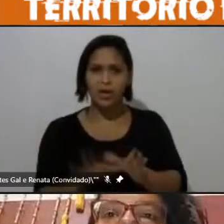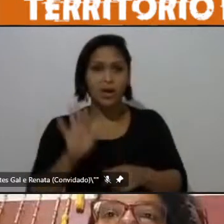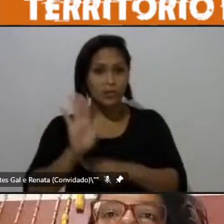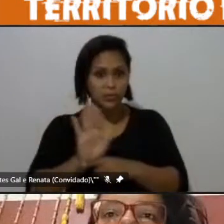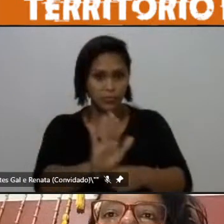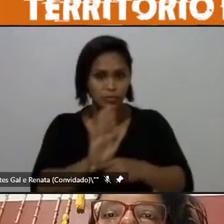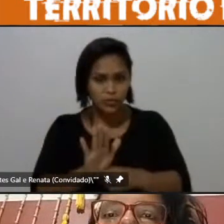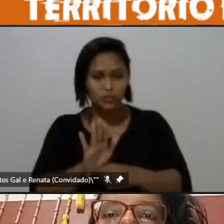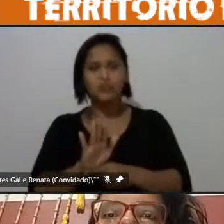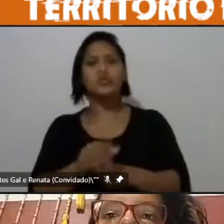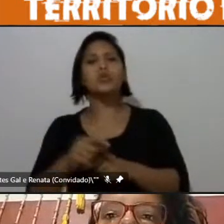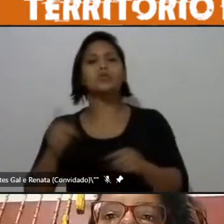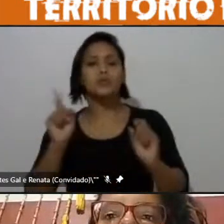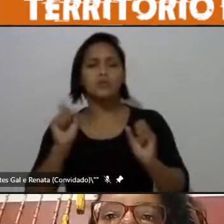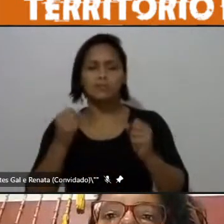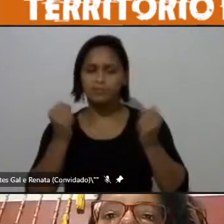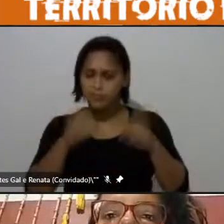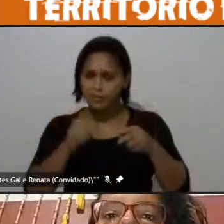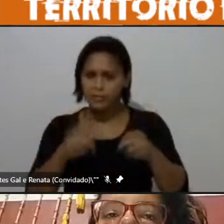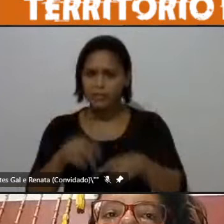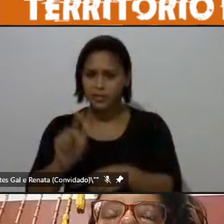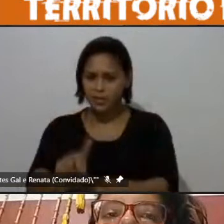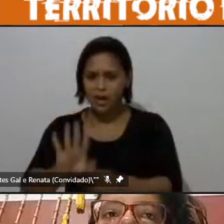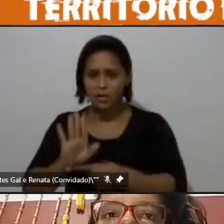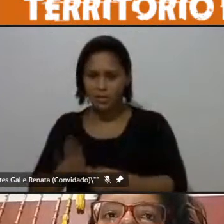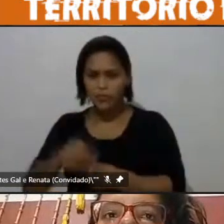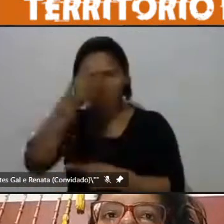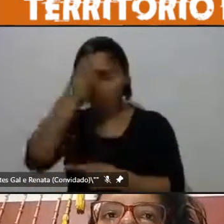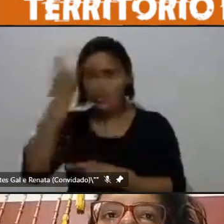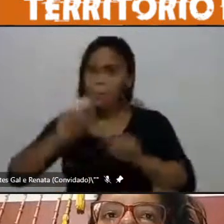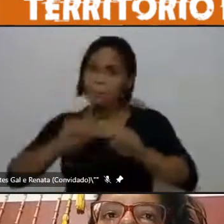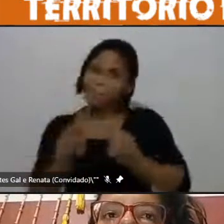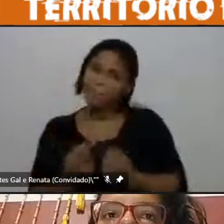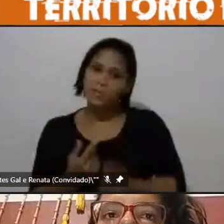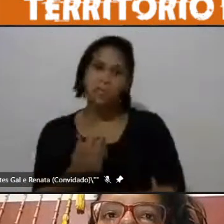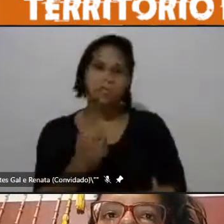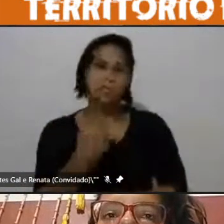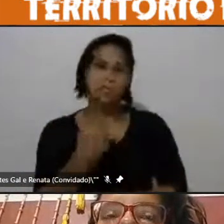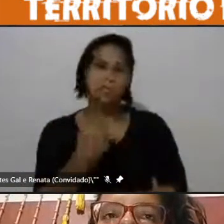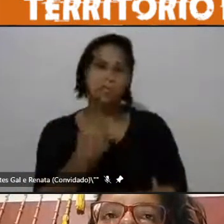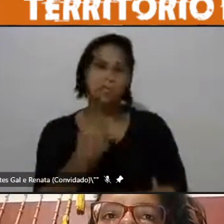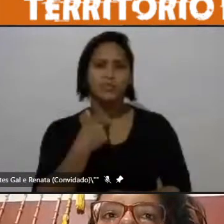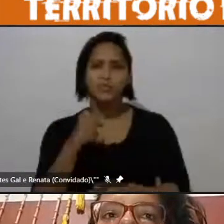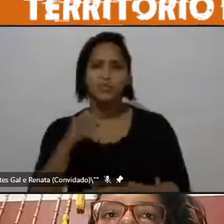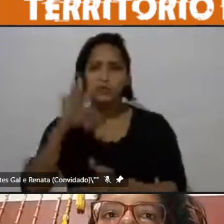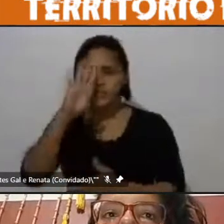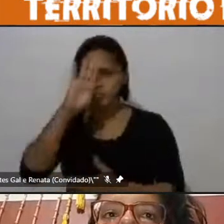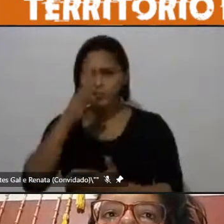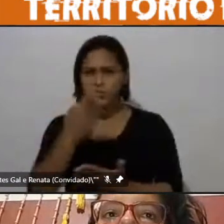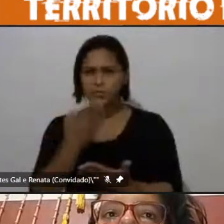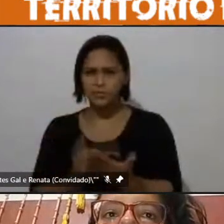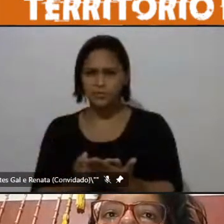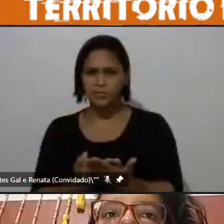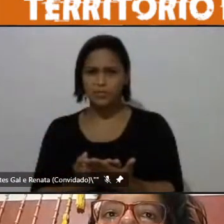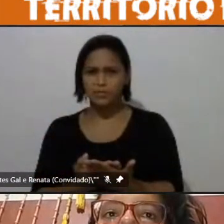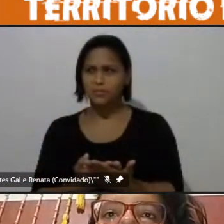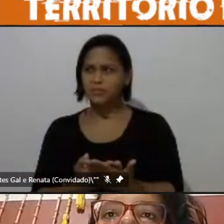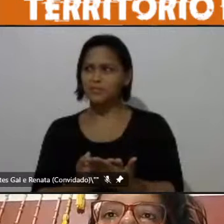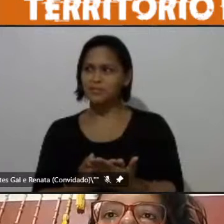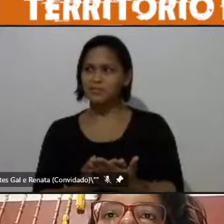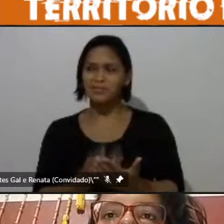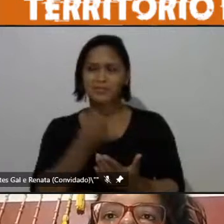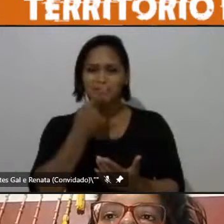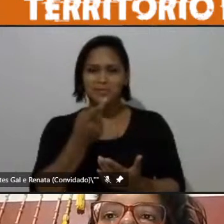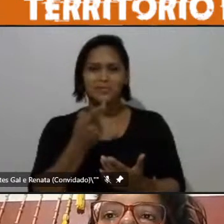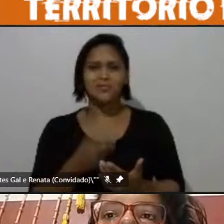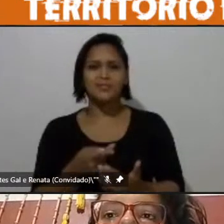acolhem, amparam, né, o que o Estado não faz, mas ela não tem essa perspectiva, vamos dizer assim,